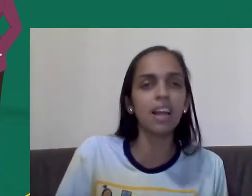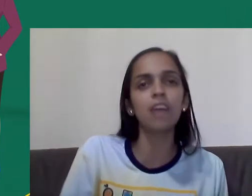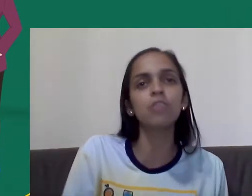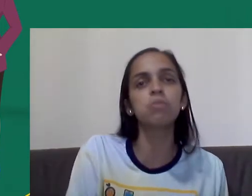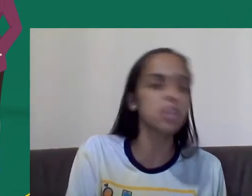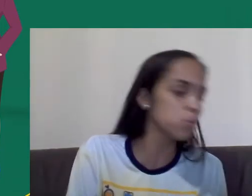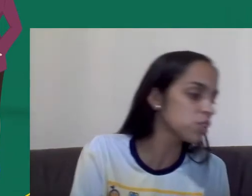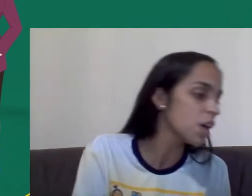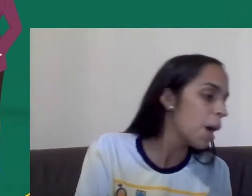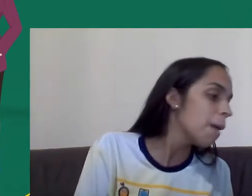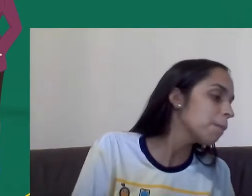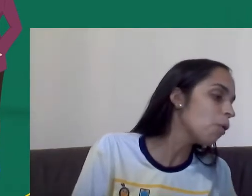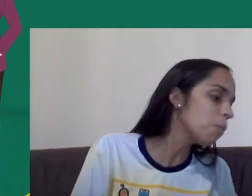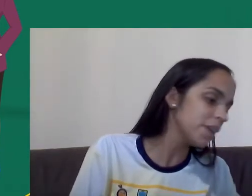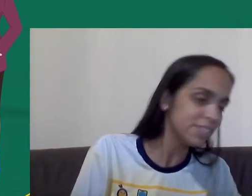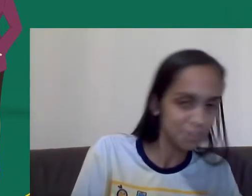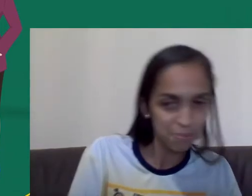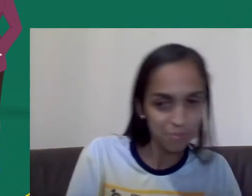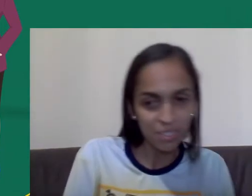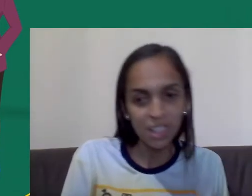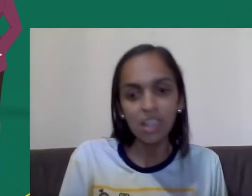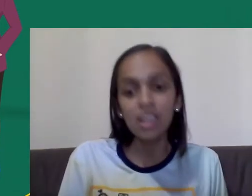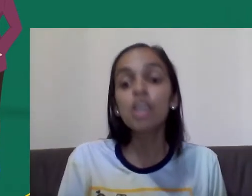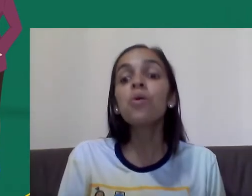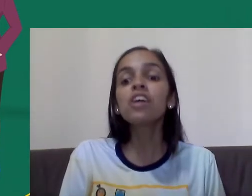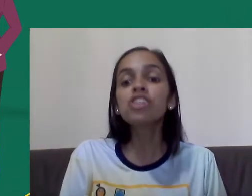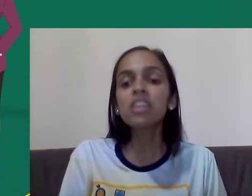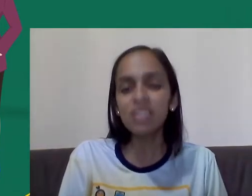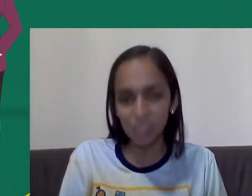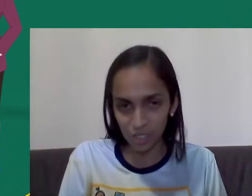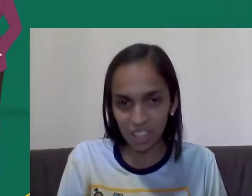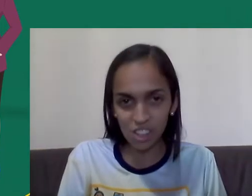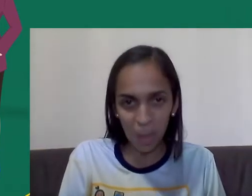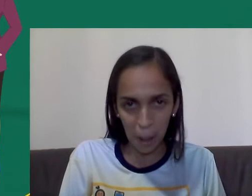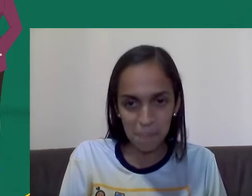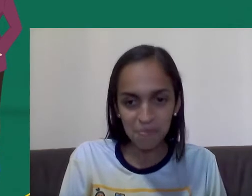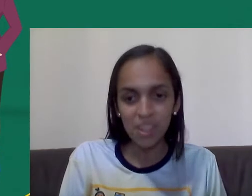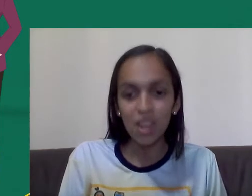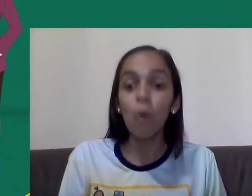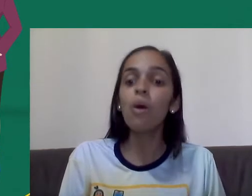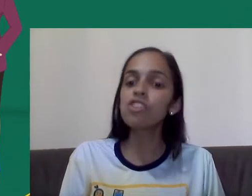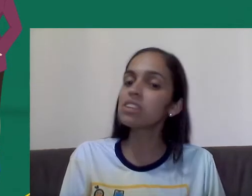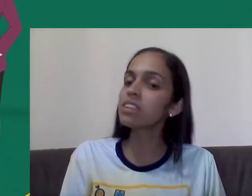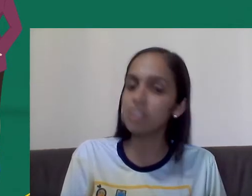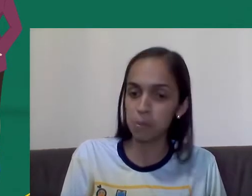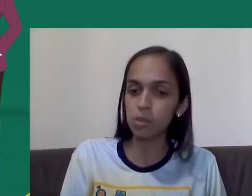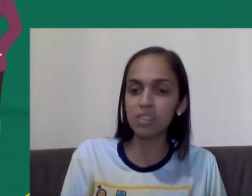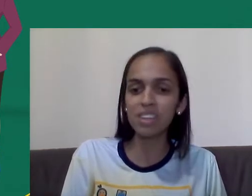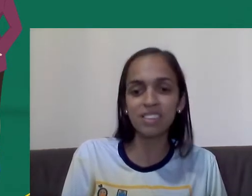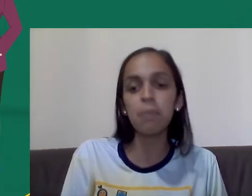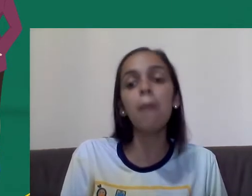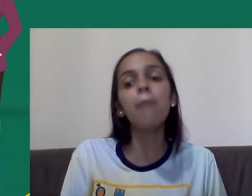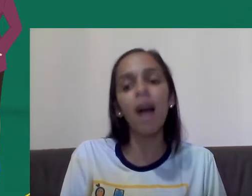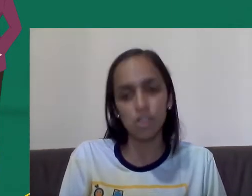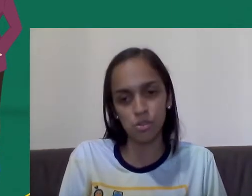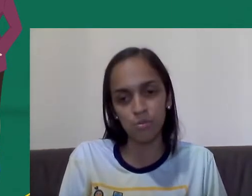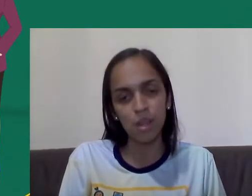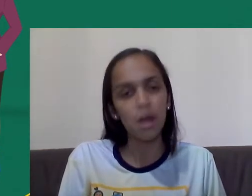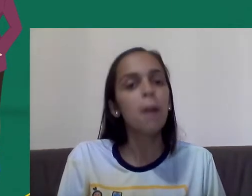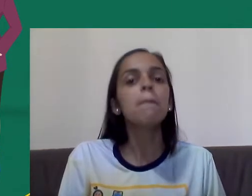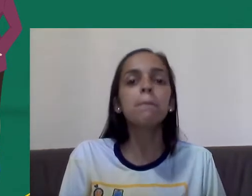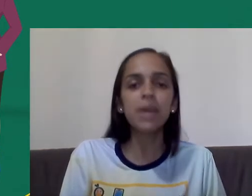10 salários mínimos por mês. E o restante, onde é que está? O restante dessas pessoas recebe